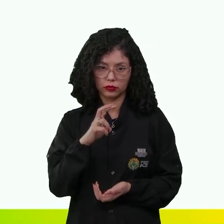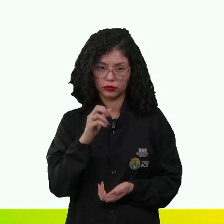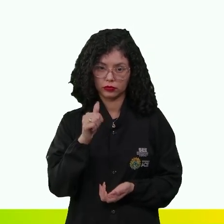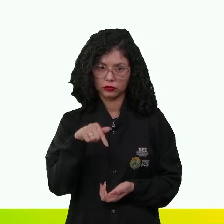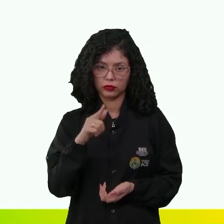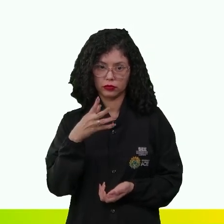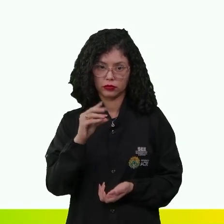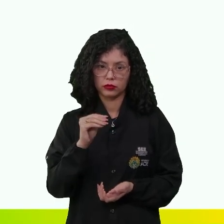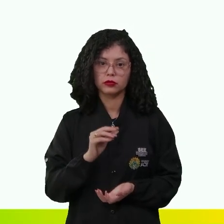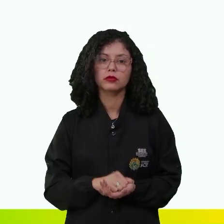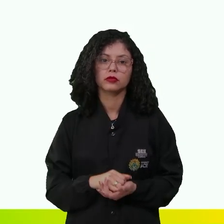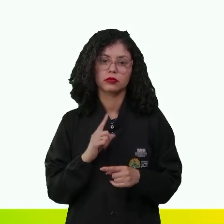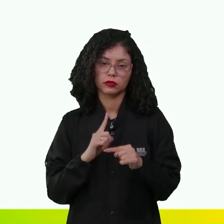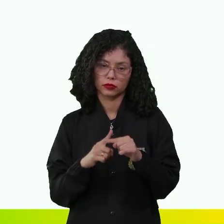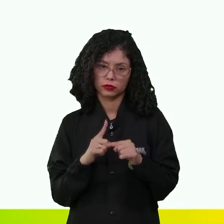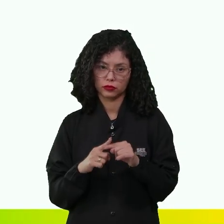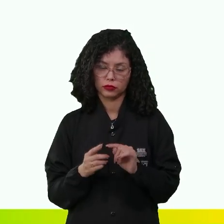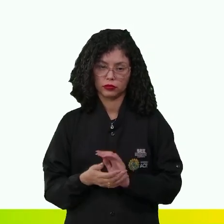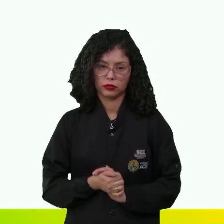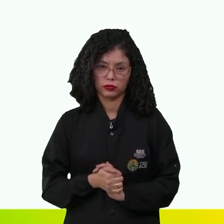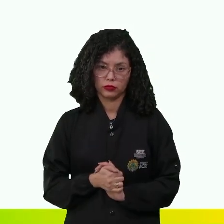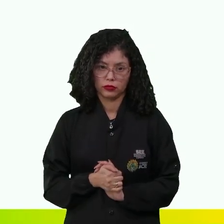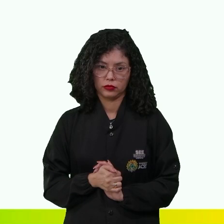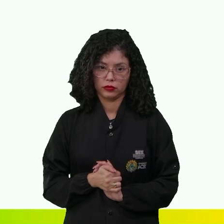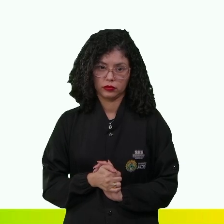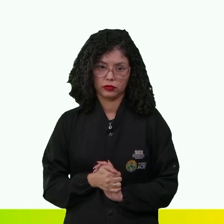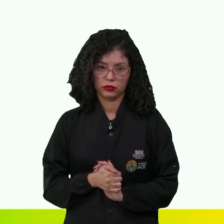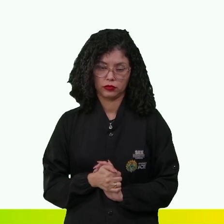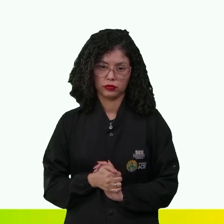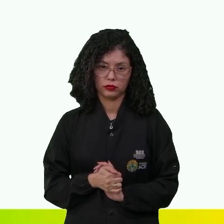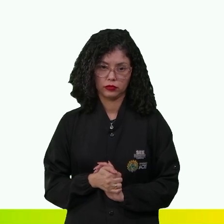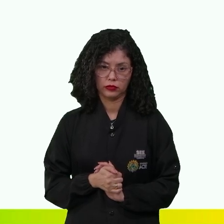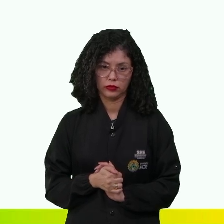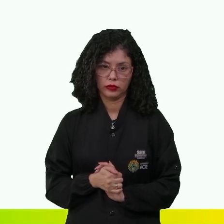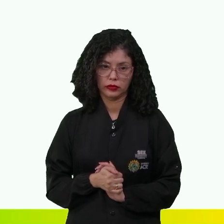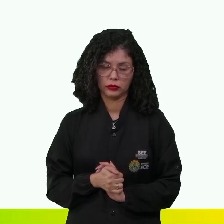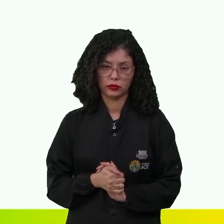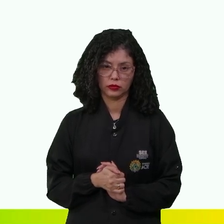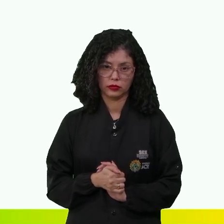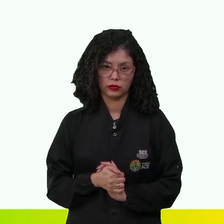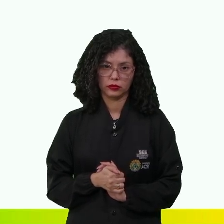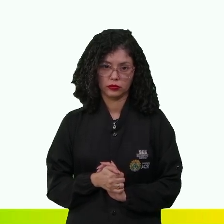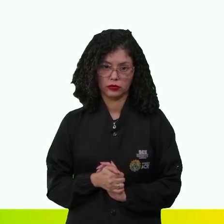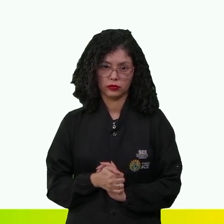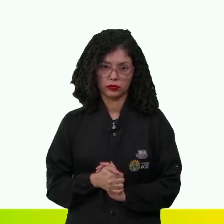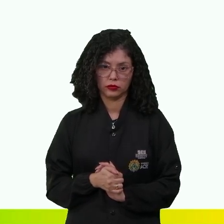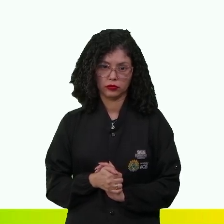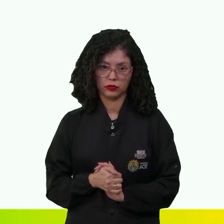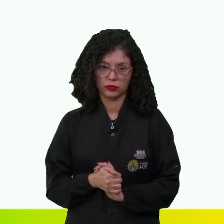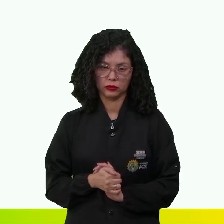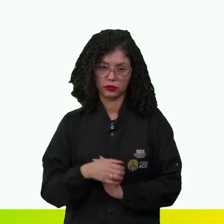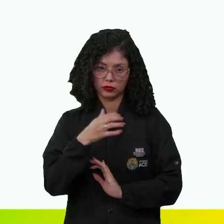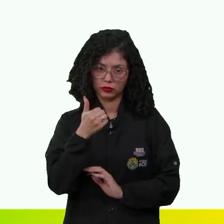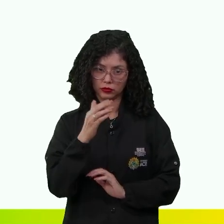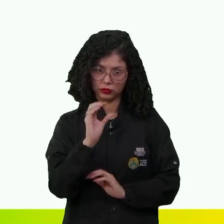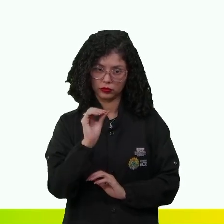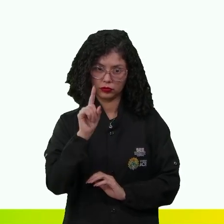5,40 mais 5,10, nós vamos ter R$